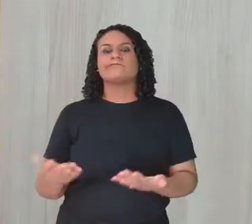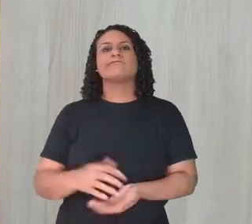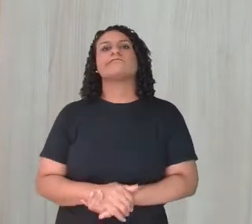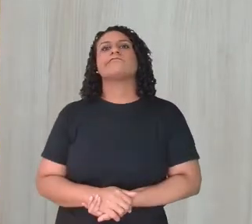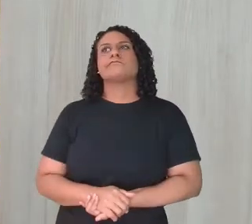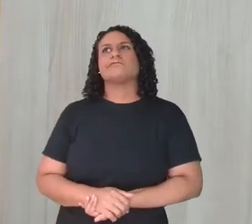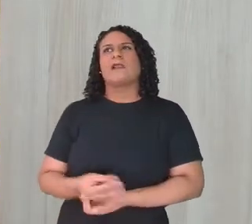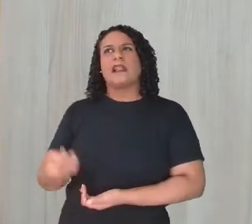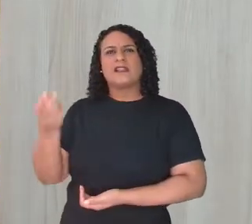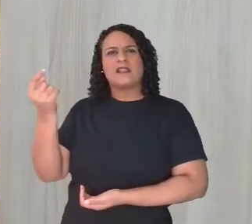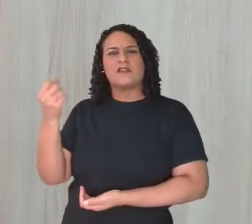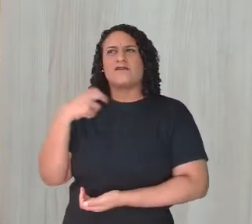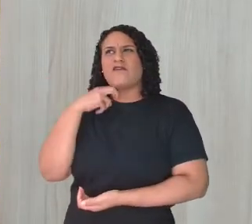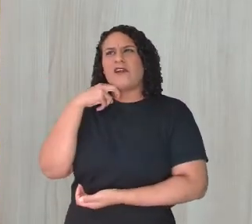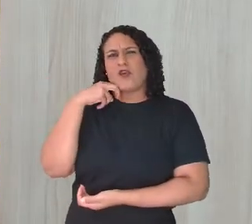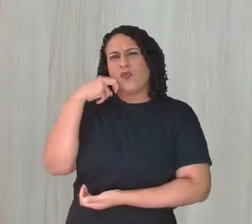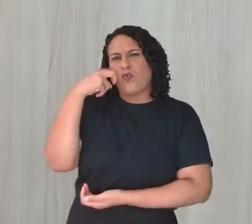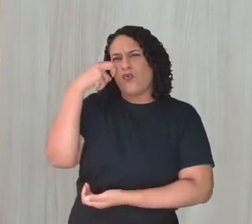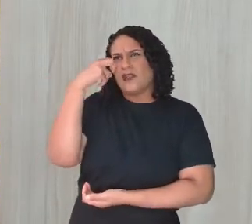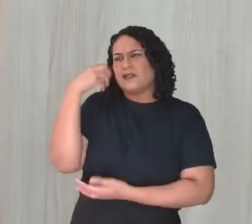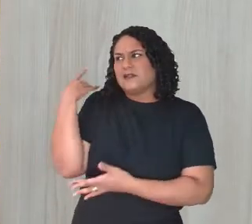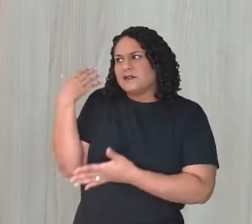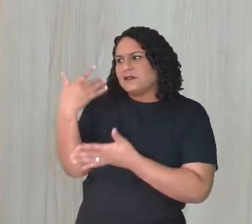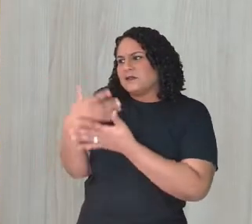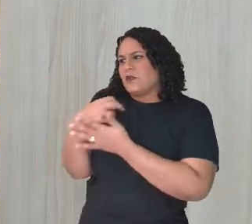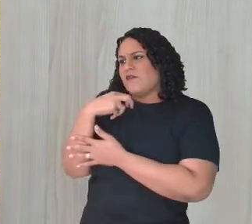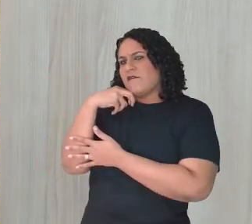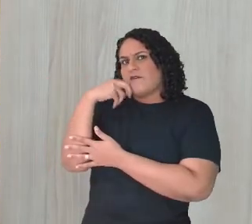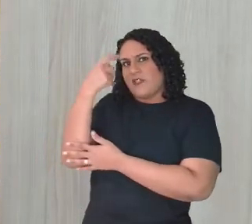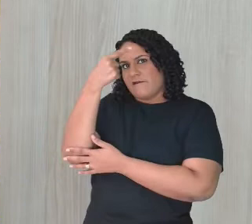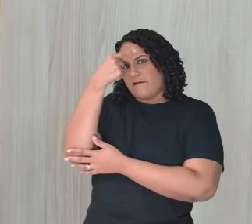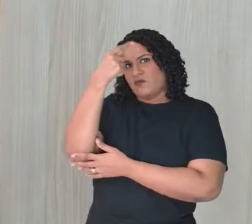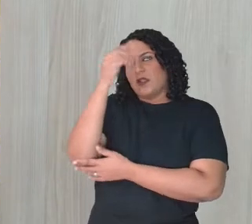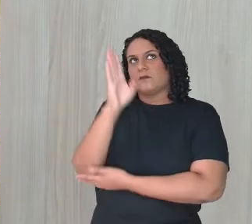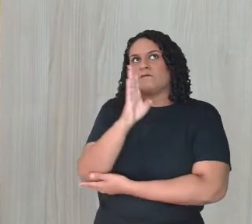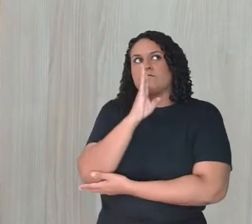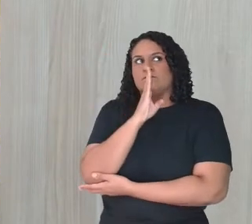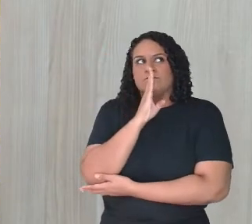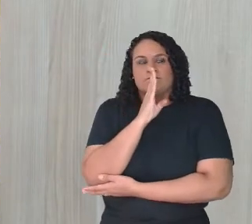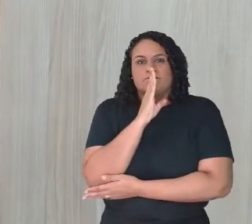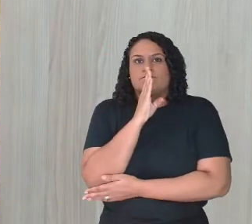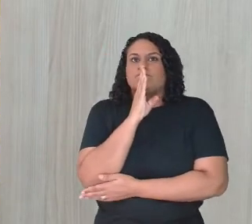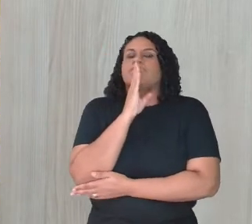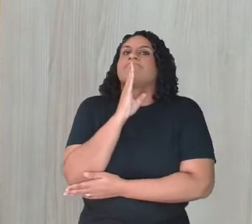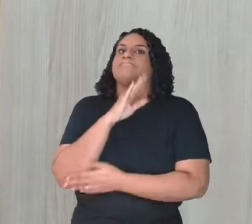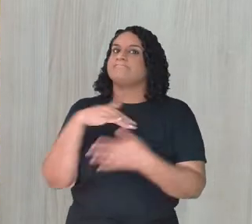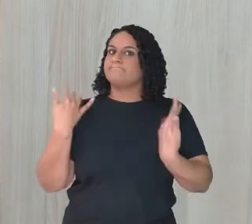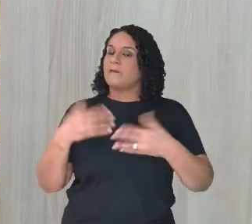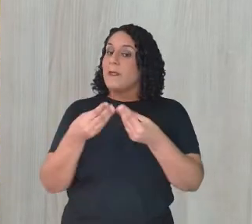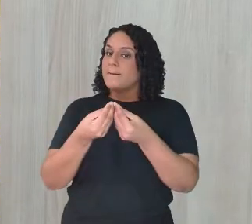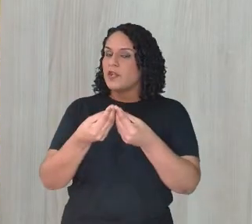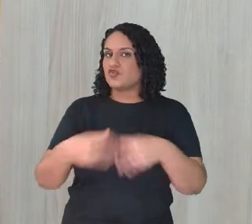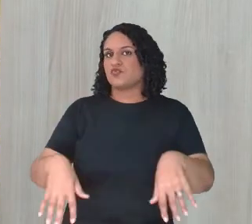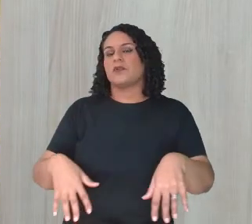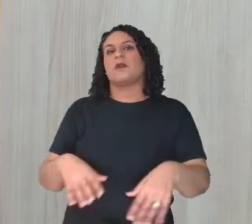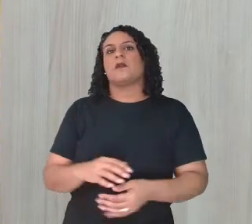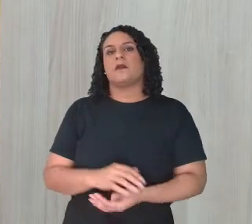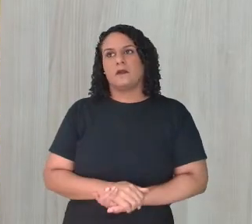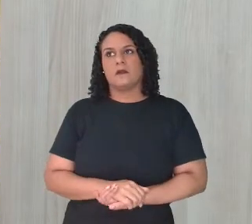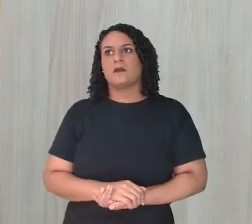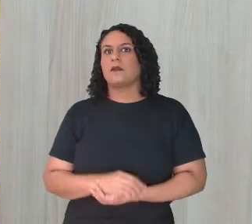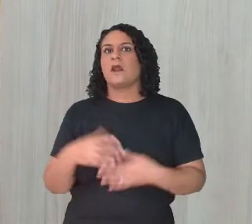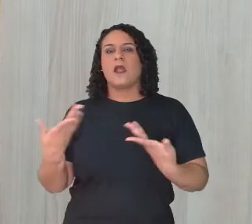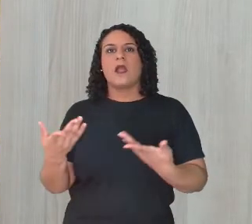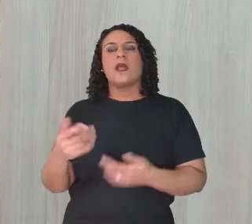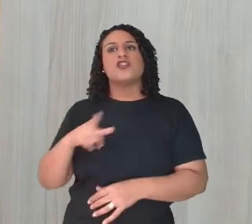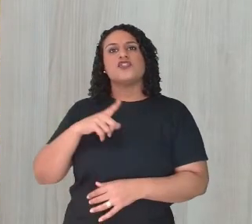muita vergonha durante a minha vida inteira, assim. Então, na faculdade, eu me mantinha muito calada. E isso acaba fazendo com que a gente não exponha